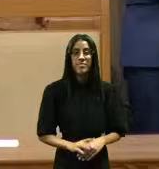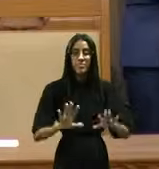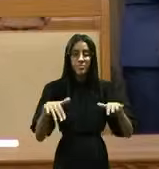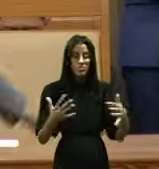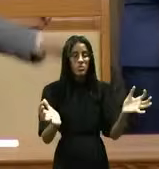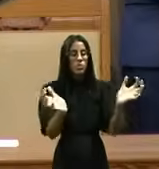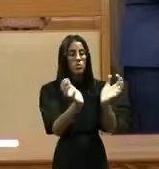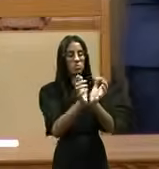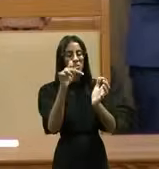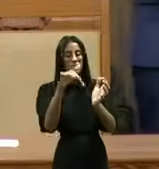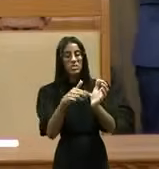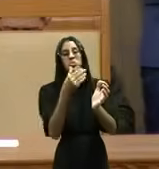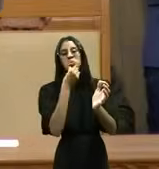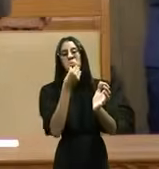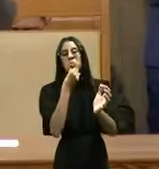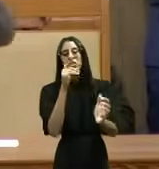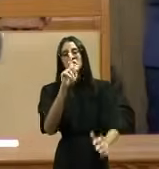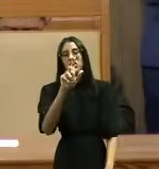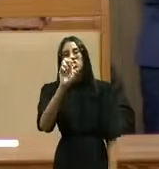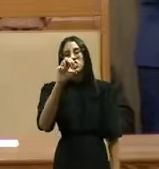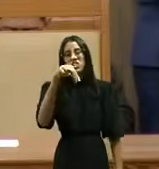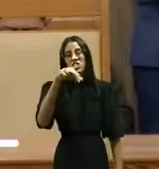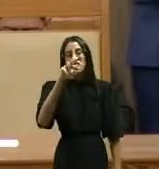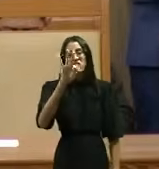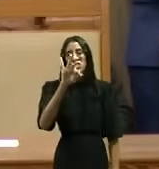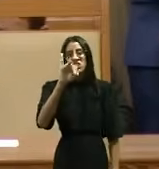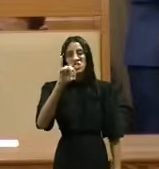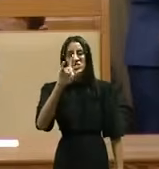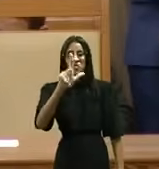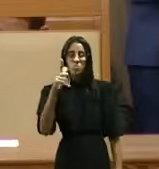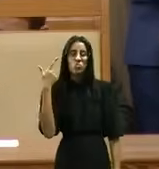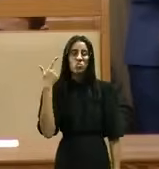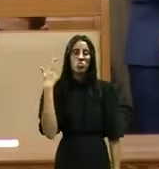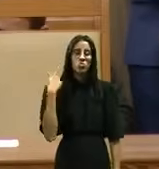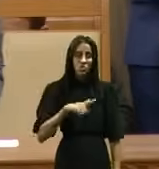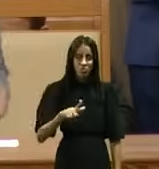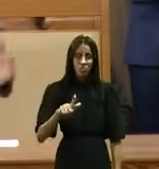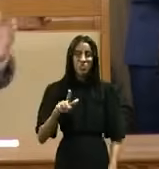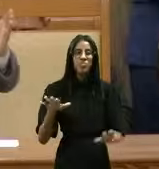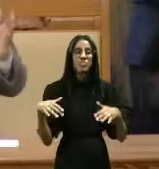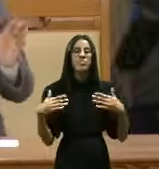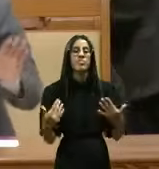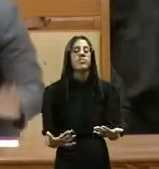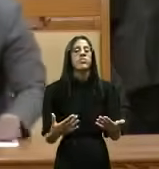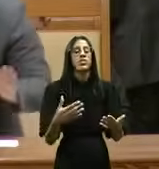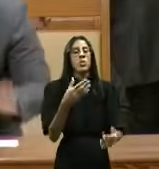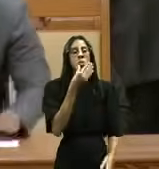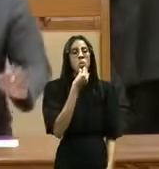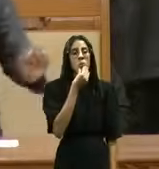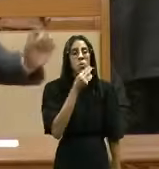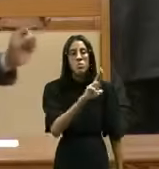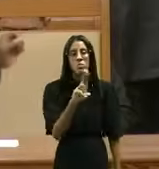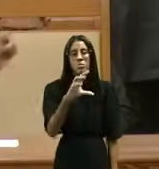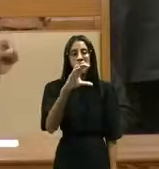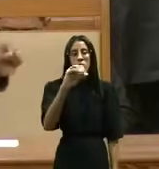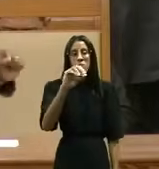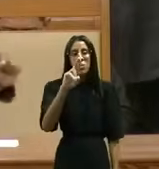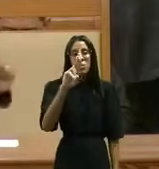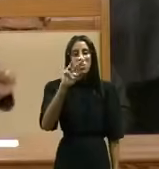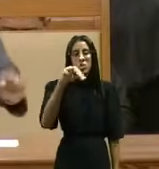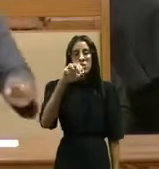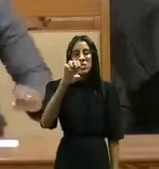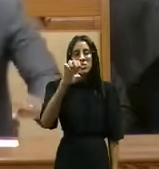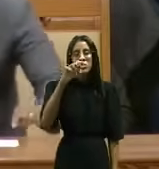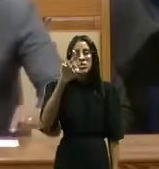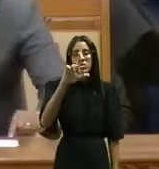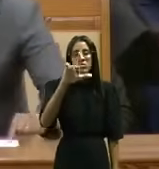todo aí Deus disse vai com eles aí quando chega lá o Cornélio disse é porque eu estava orando escute bem eu